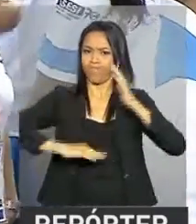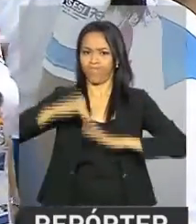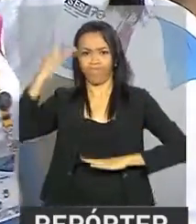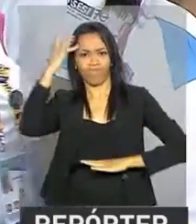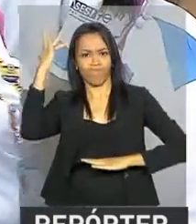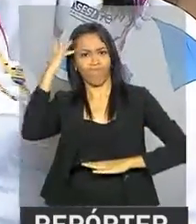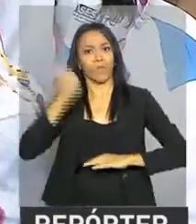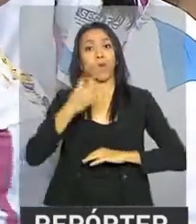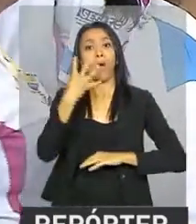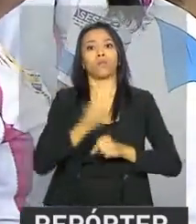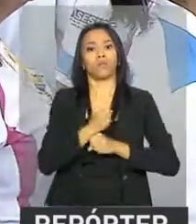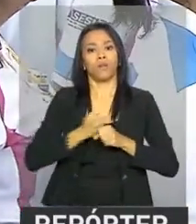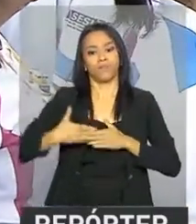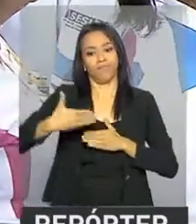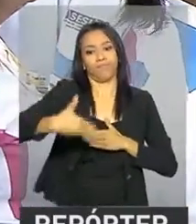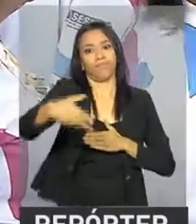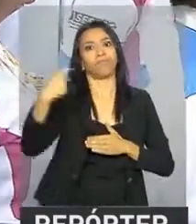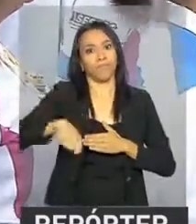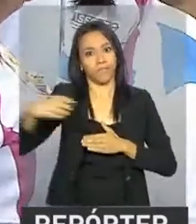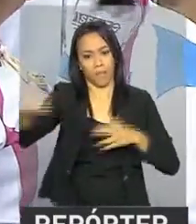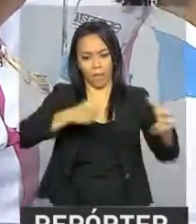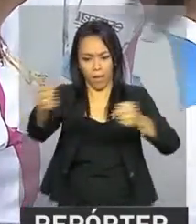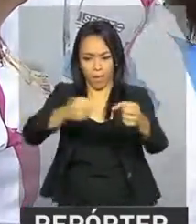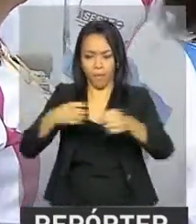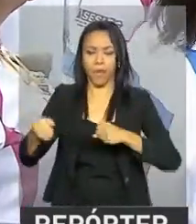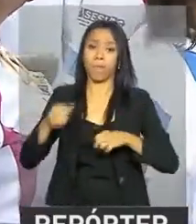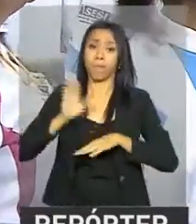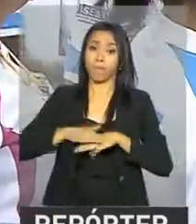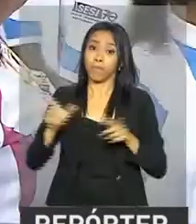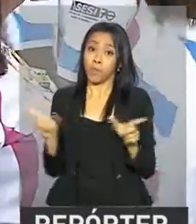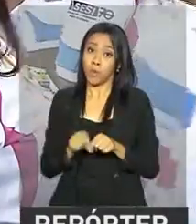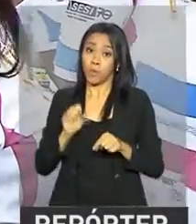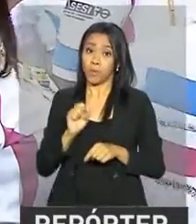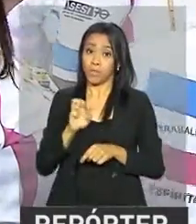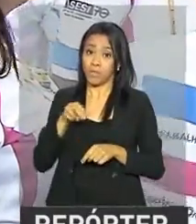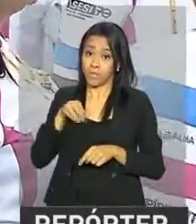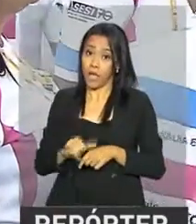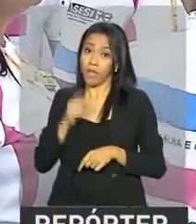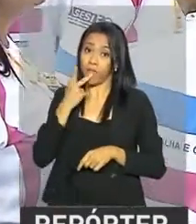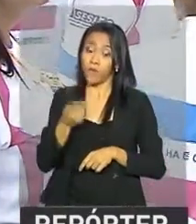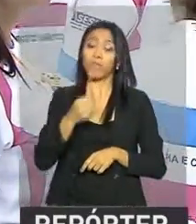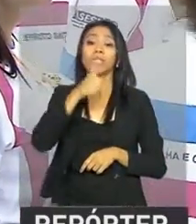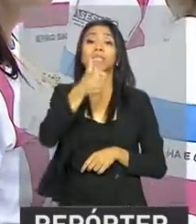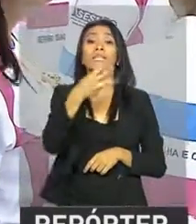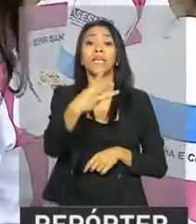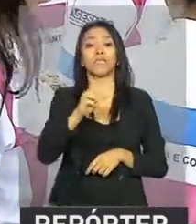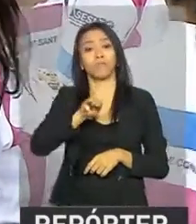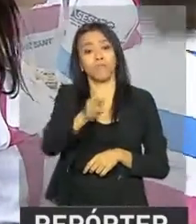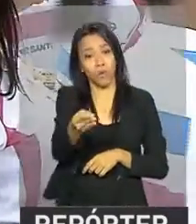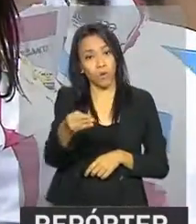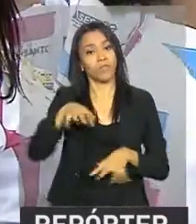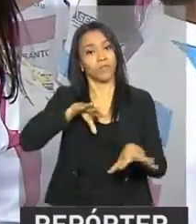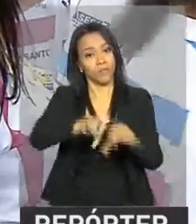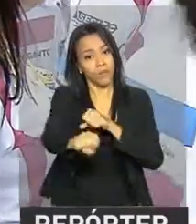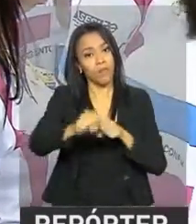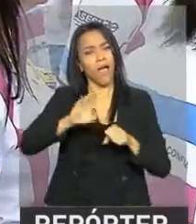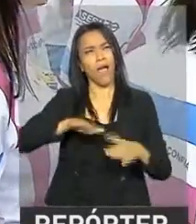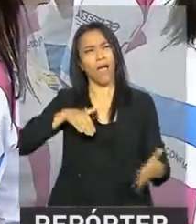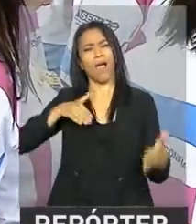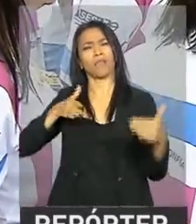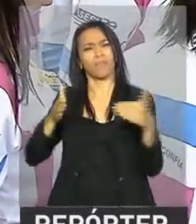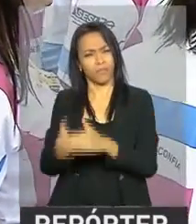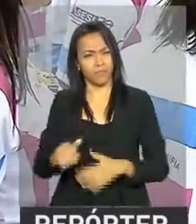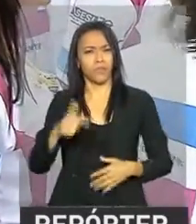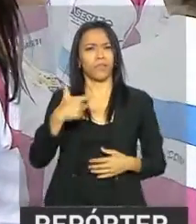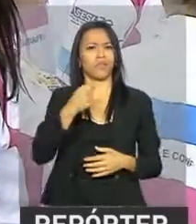4 anos. Segundo um estudo feito pelo Senai, a indústria precisa formar 13 milhões de profissionais qualificados até